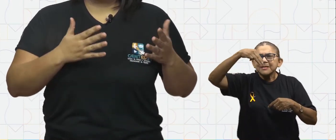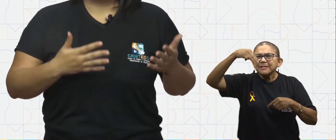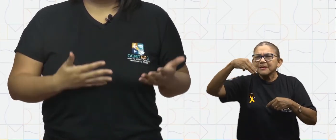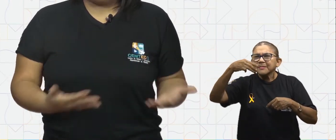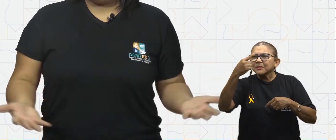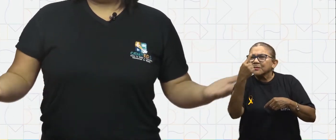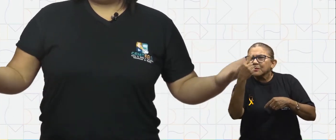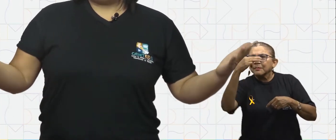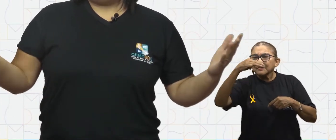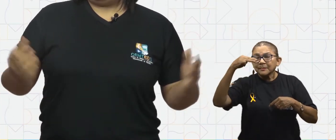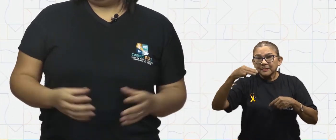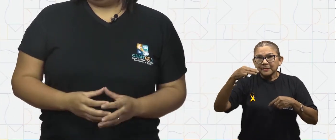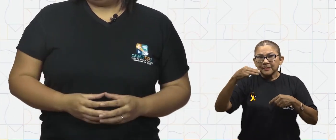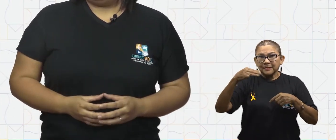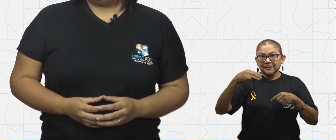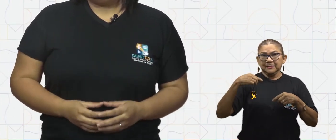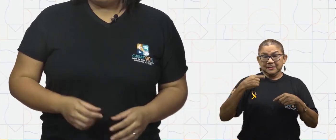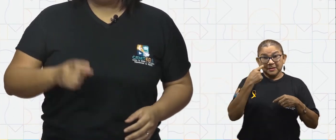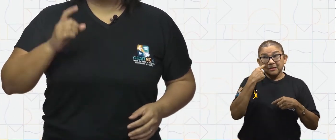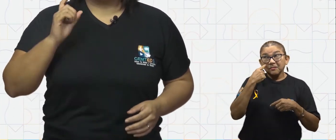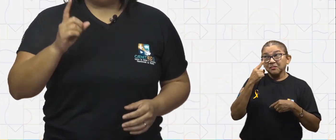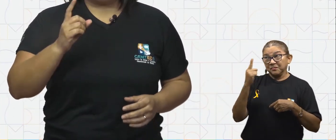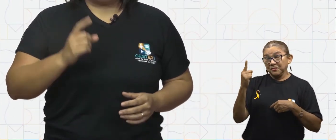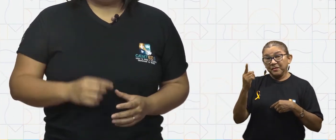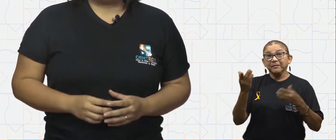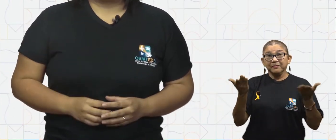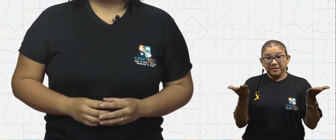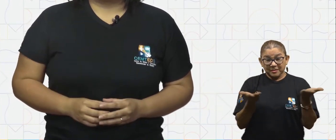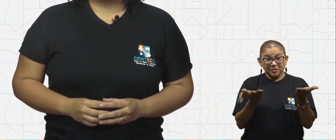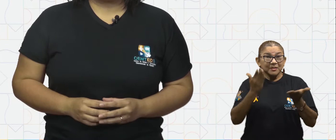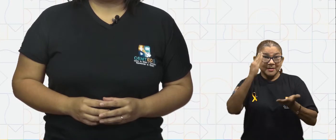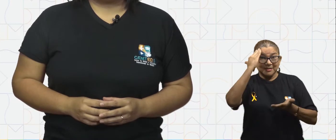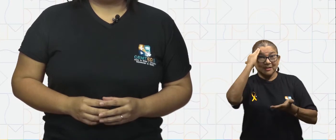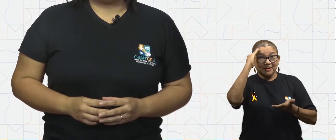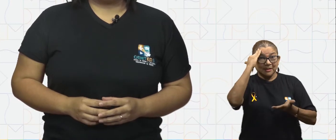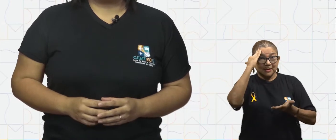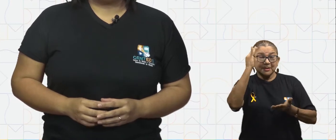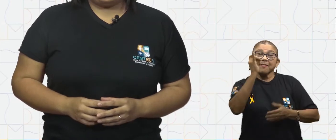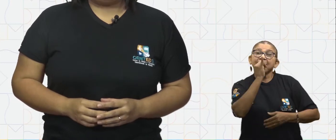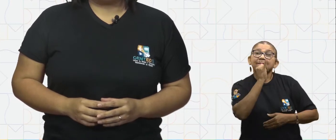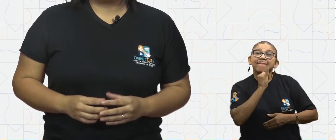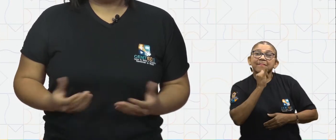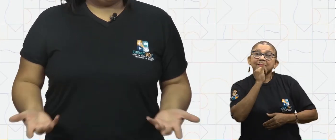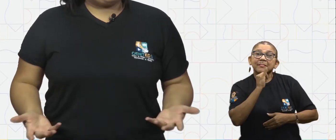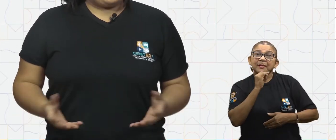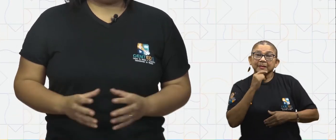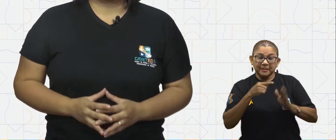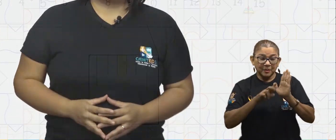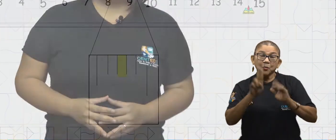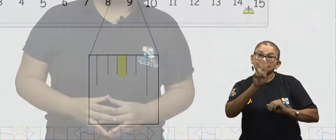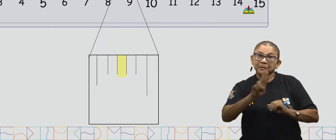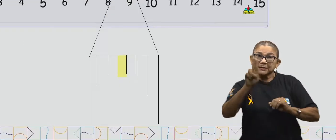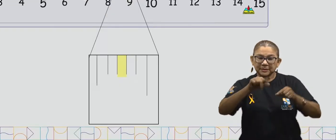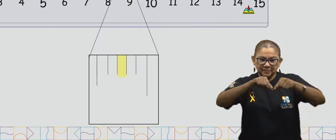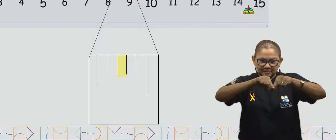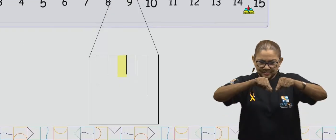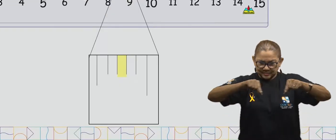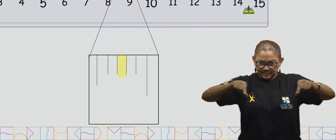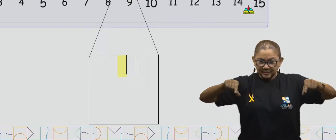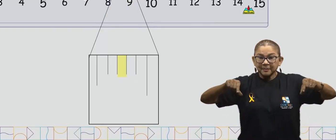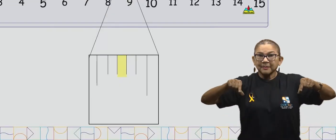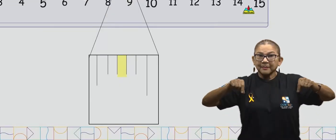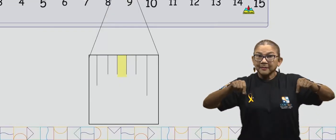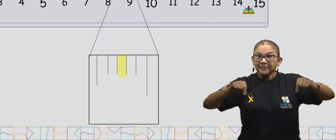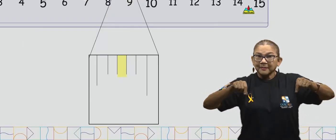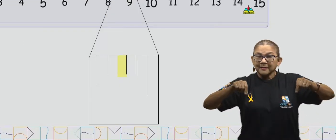as unidades básicas dos seres vivos. Vamos entender melhor a partir de um exemplo usando uma régua. Se nós